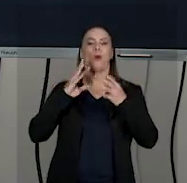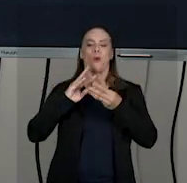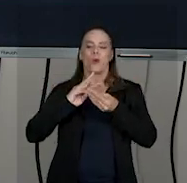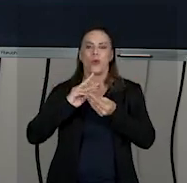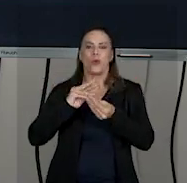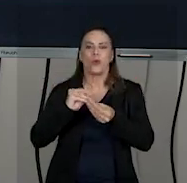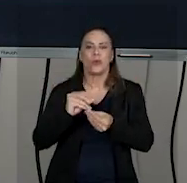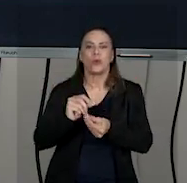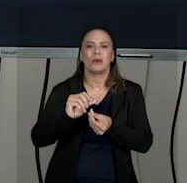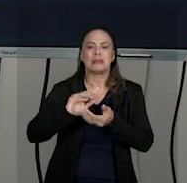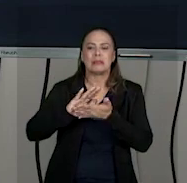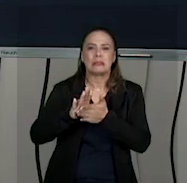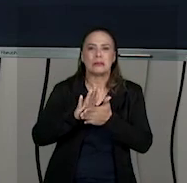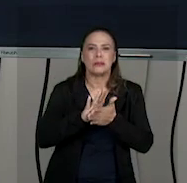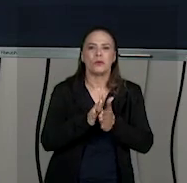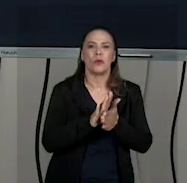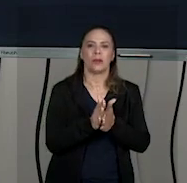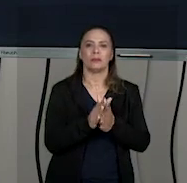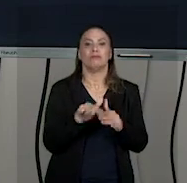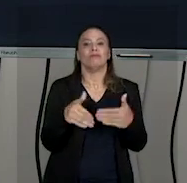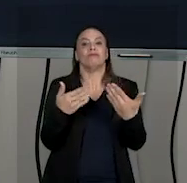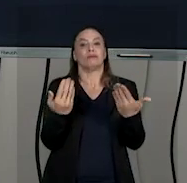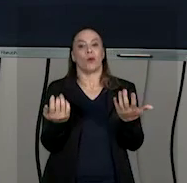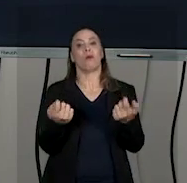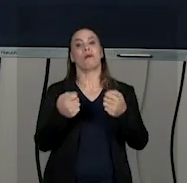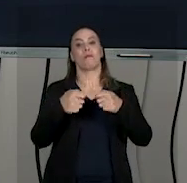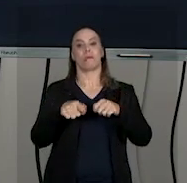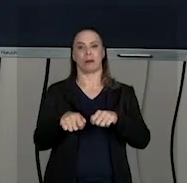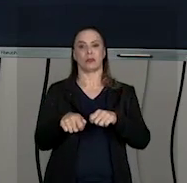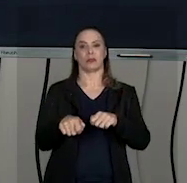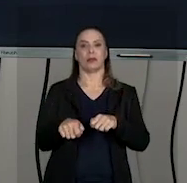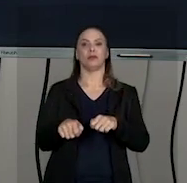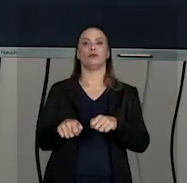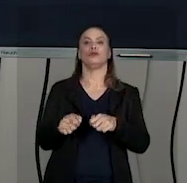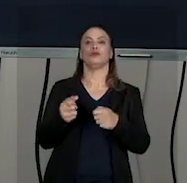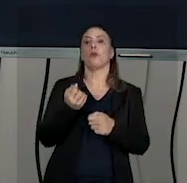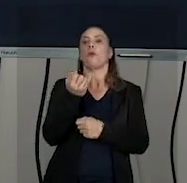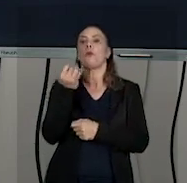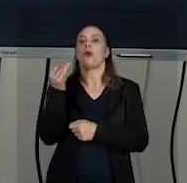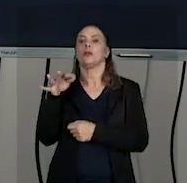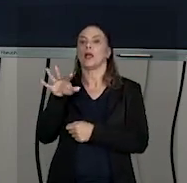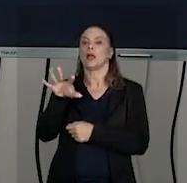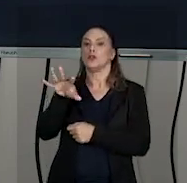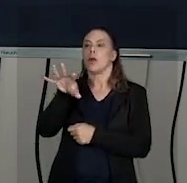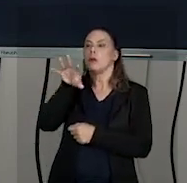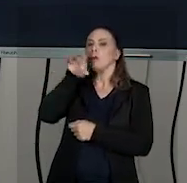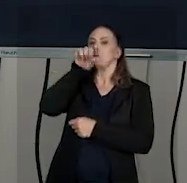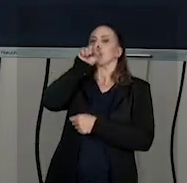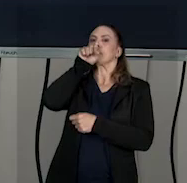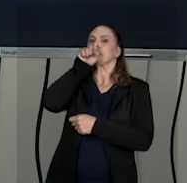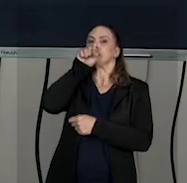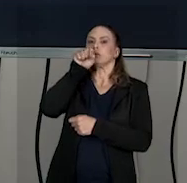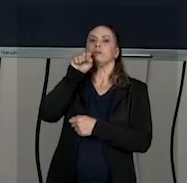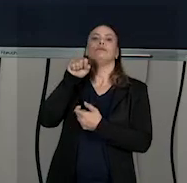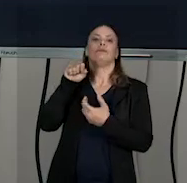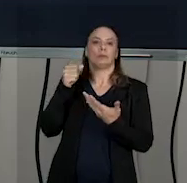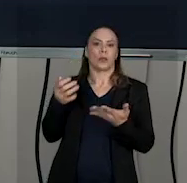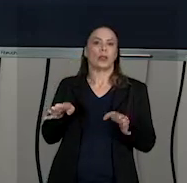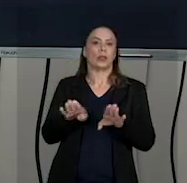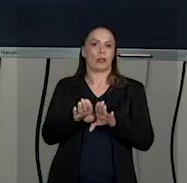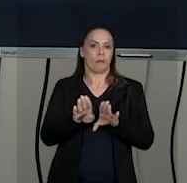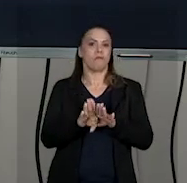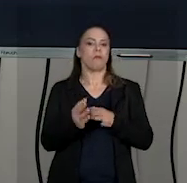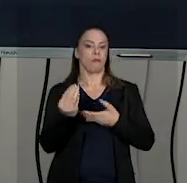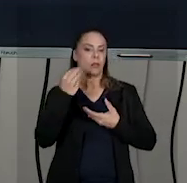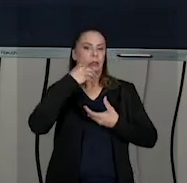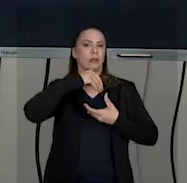de respiração, de absorção do oxigênio, dessa troca que ocorre entre oxigênio e gás carbônico, dentre outros